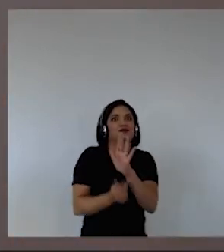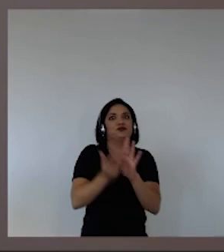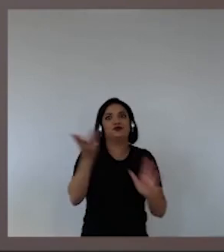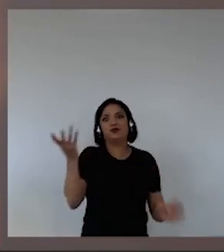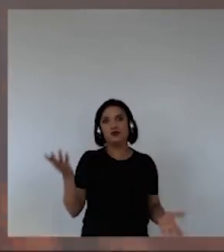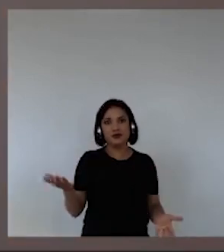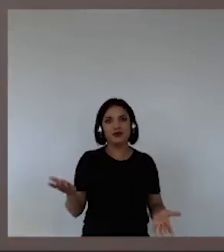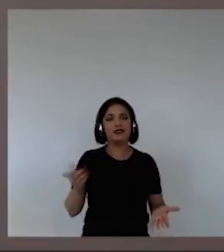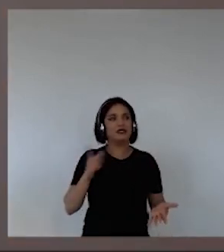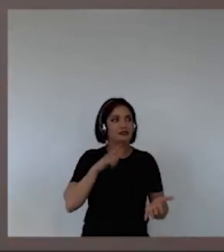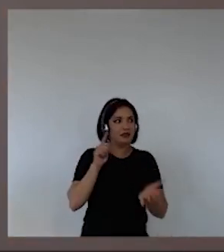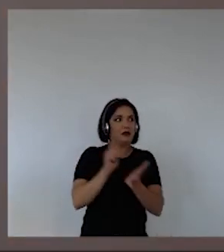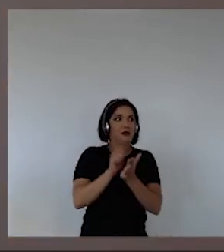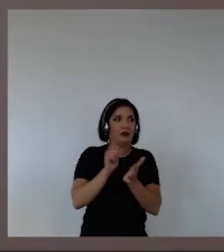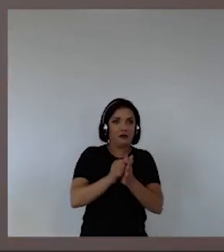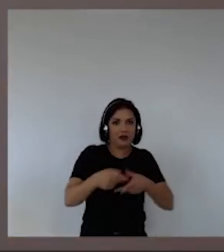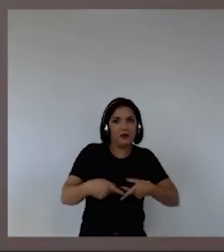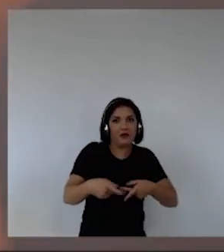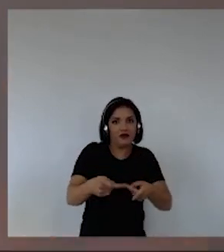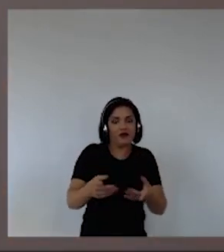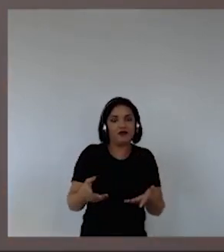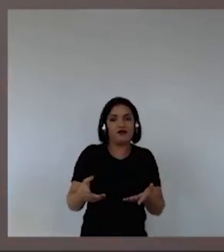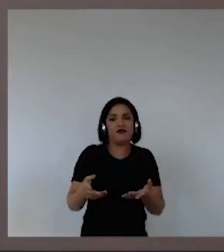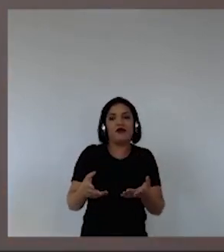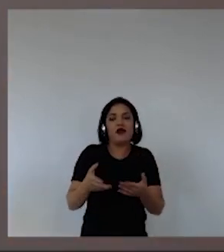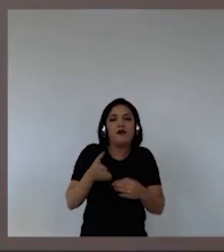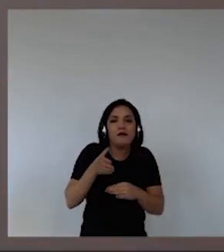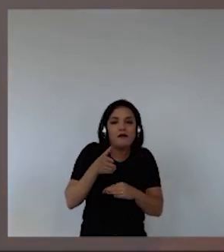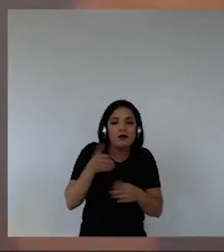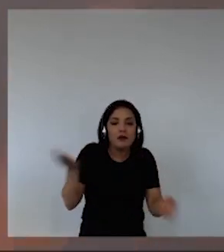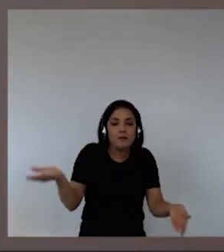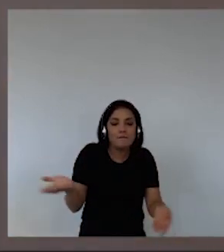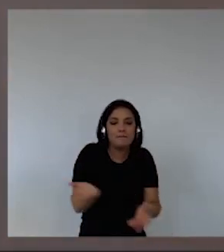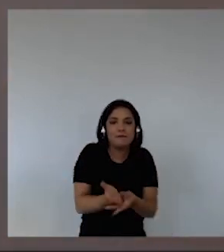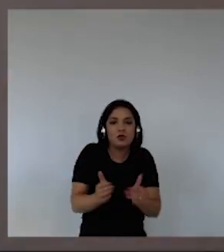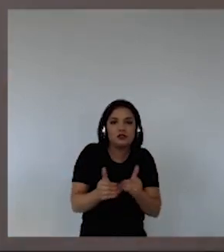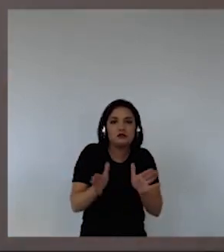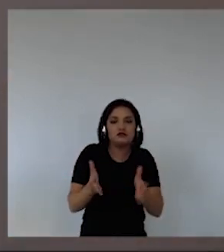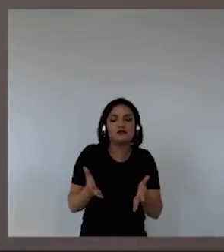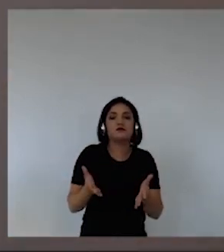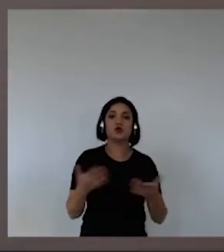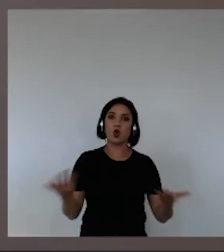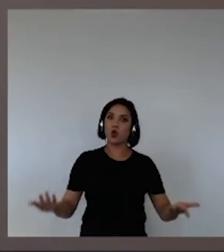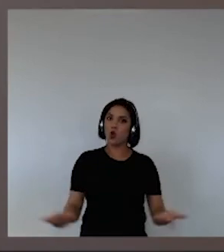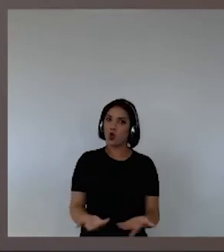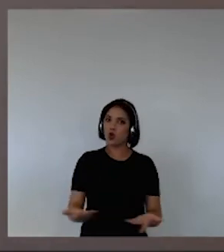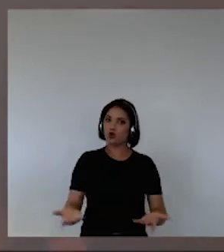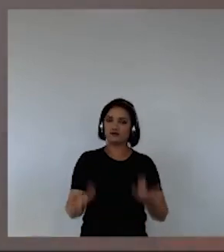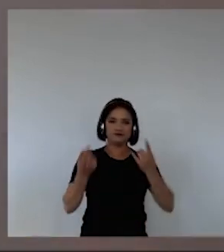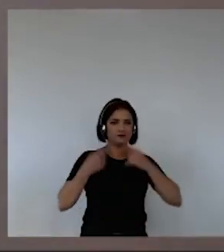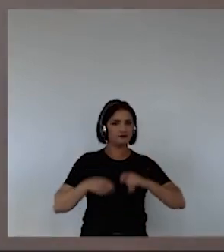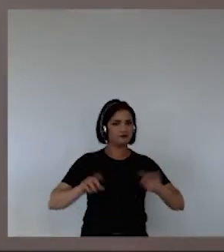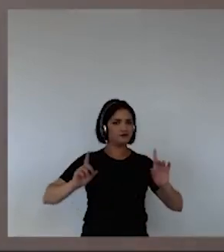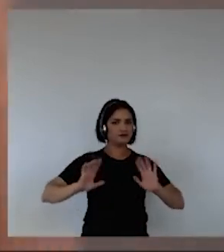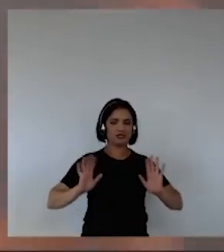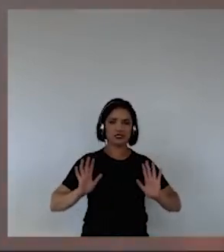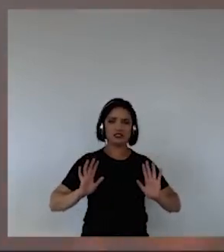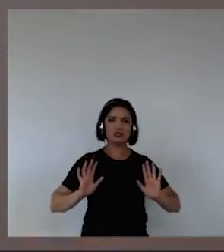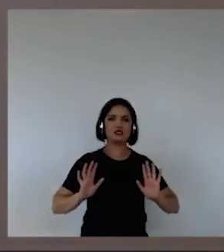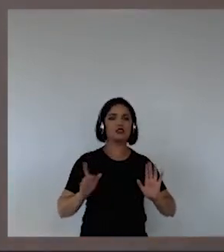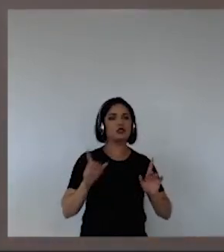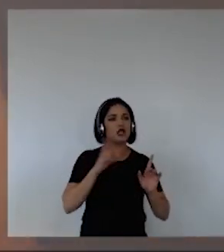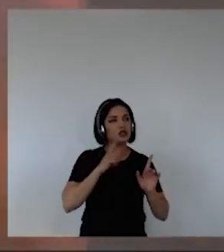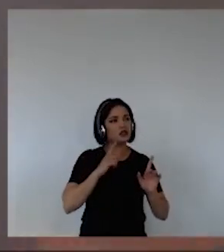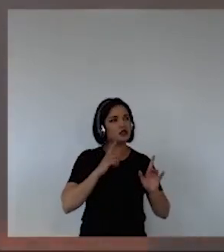documento físico, né? Para dar entrada fisicamente naquele documento. Hoje, né, naquela